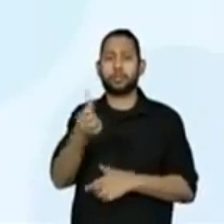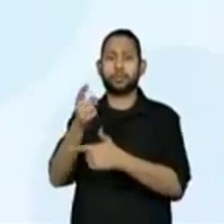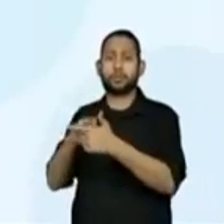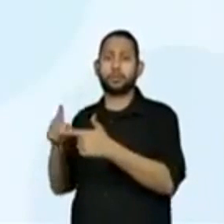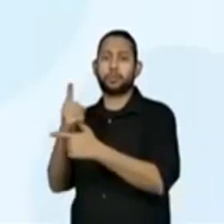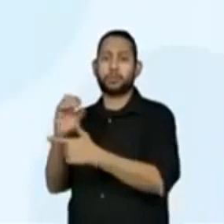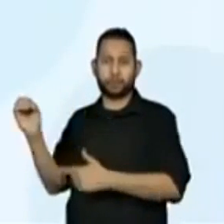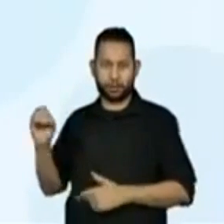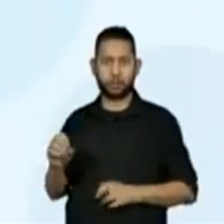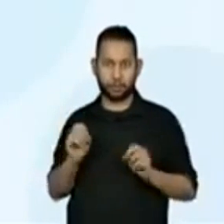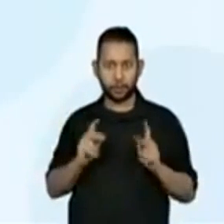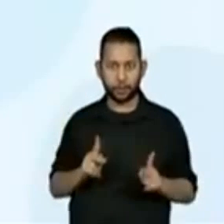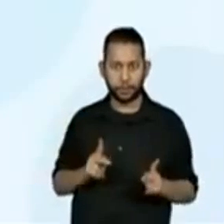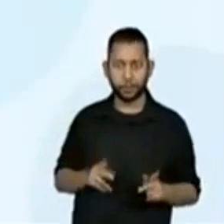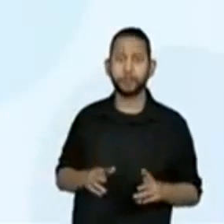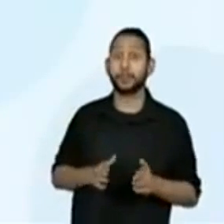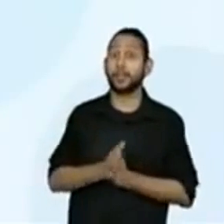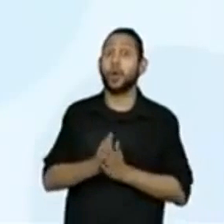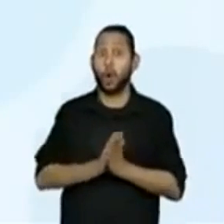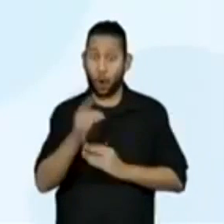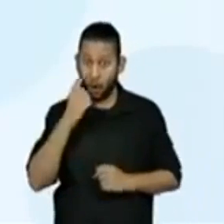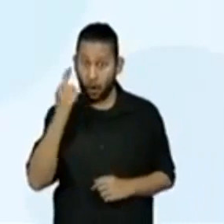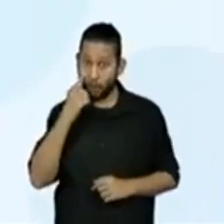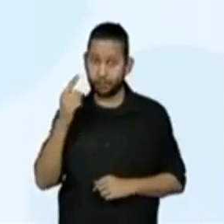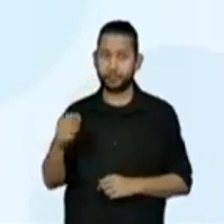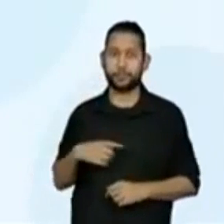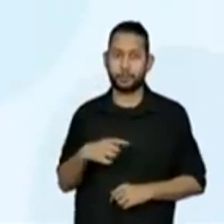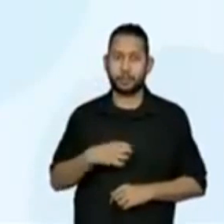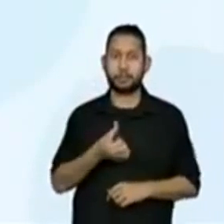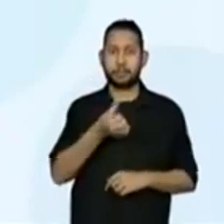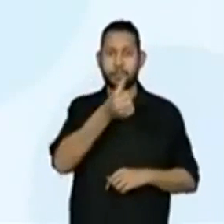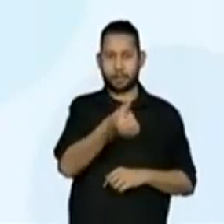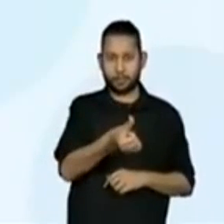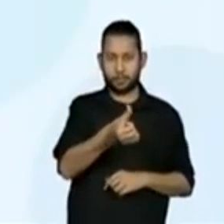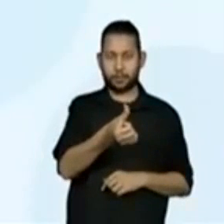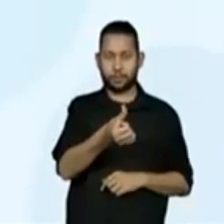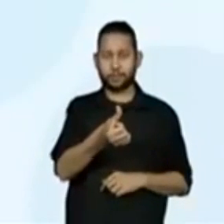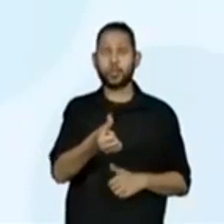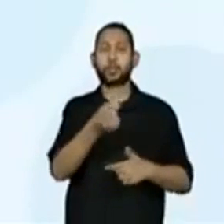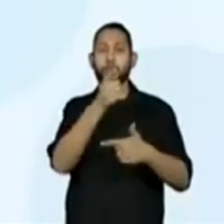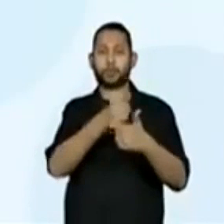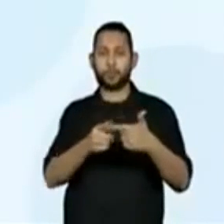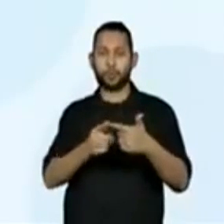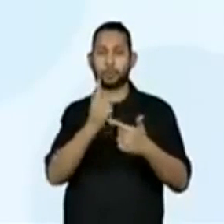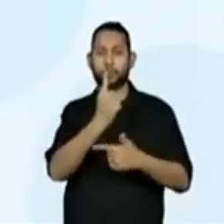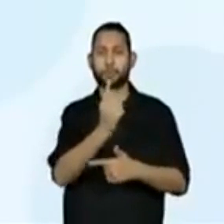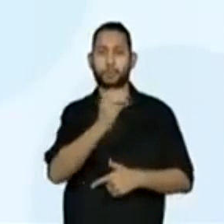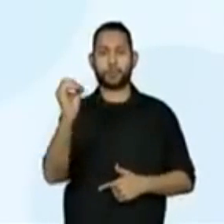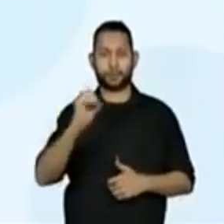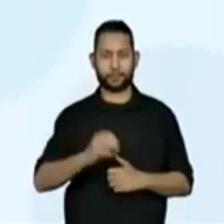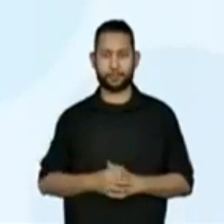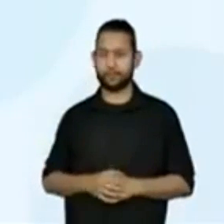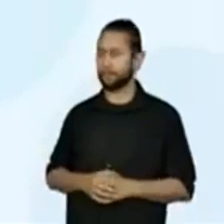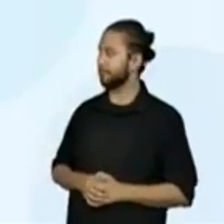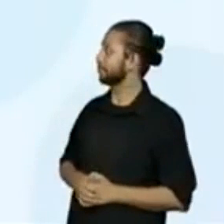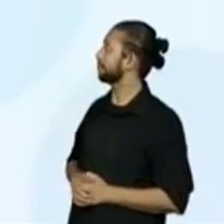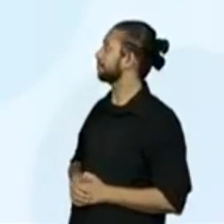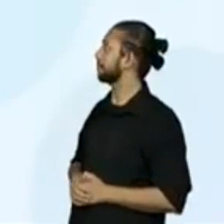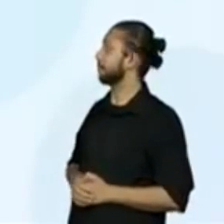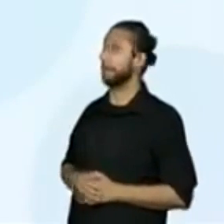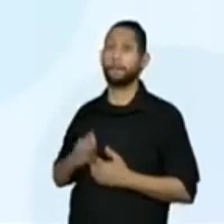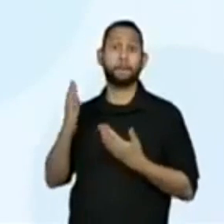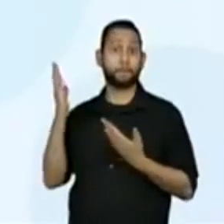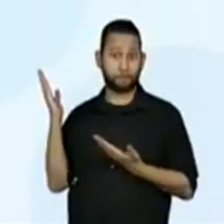Vamos lá, galera. Então, agora eu tenho 6 dividido por 100. Eu